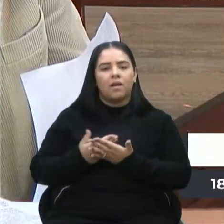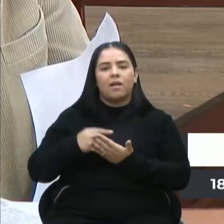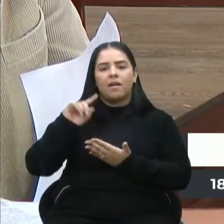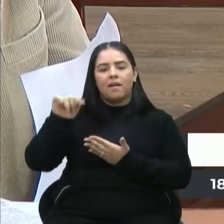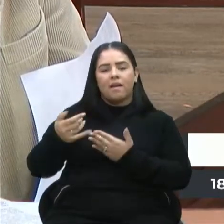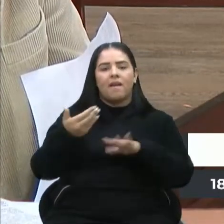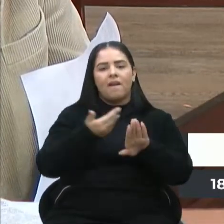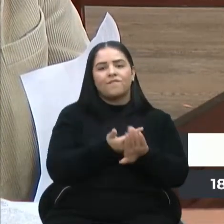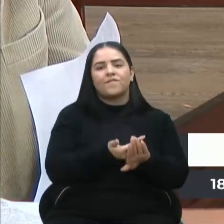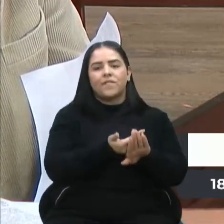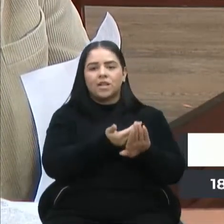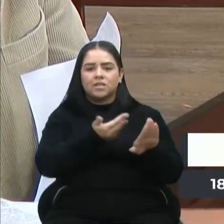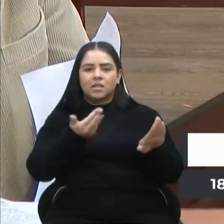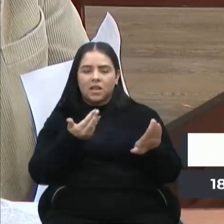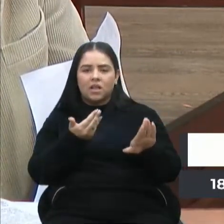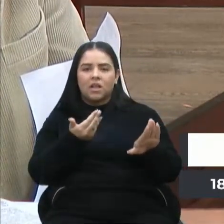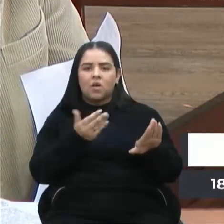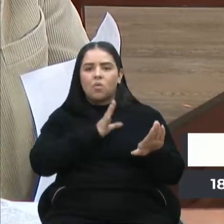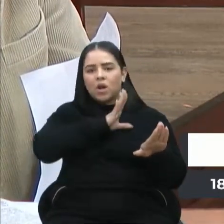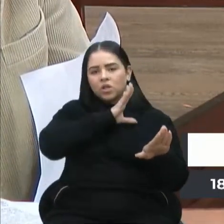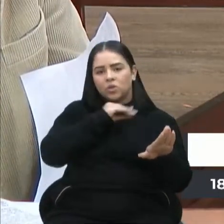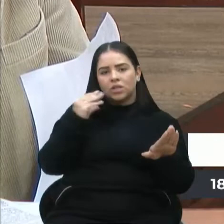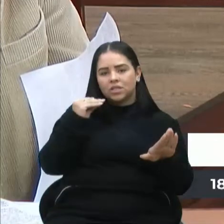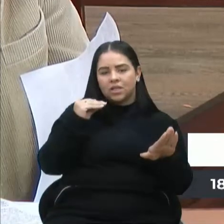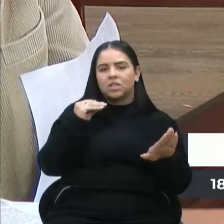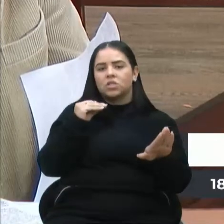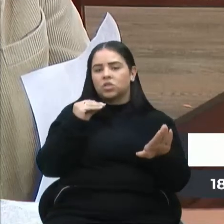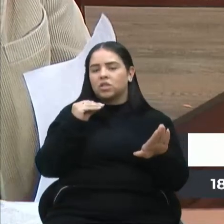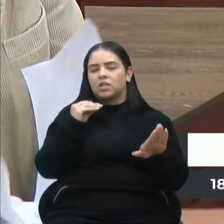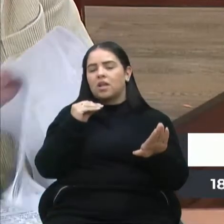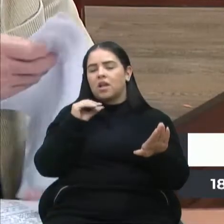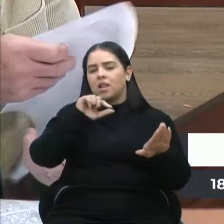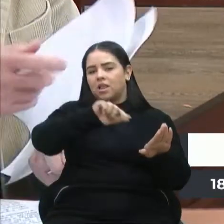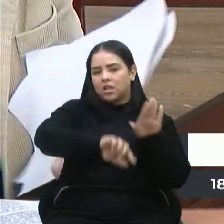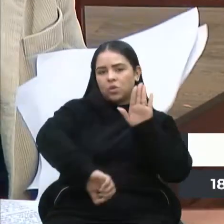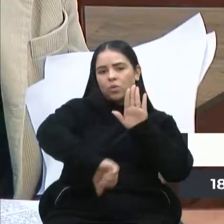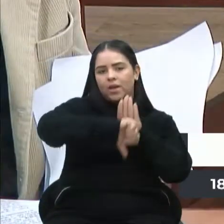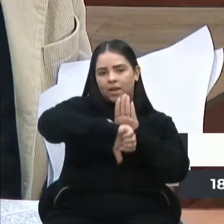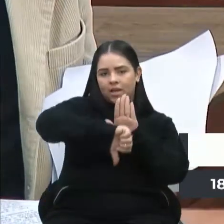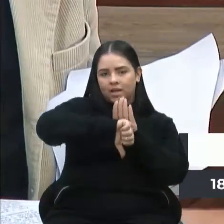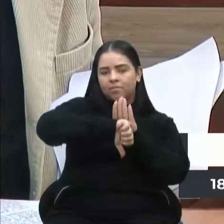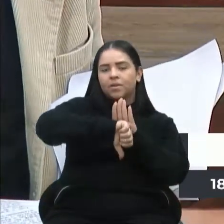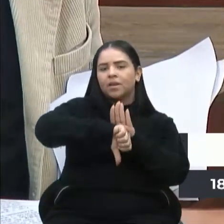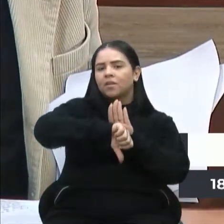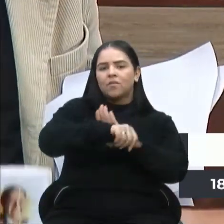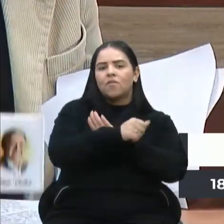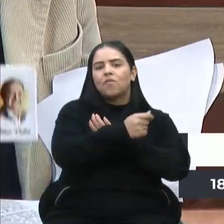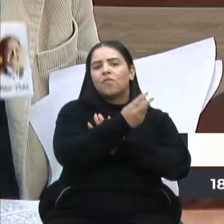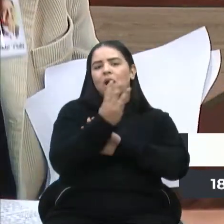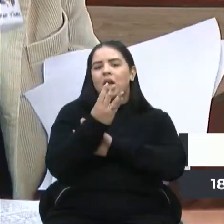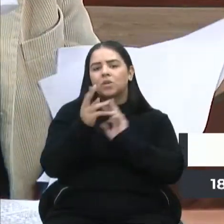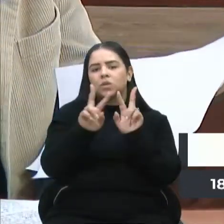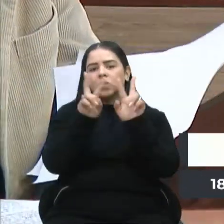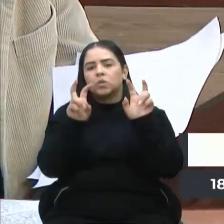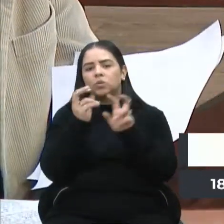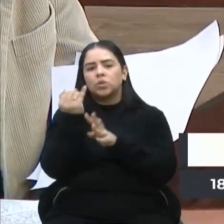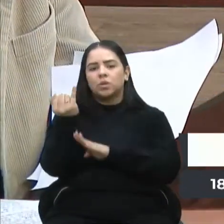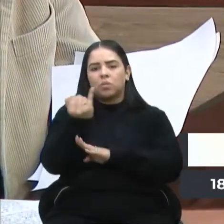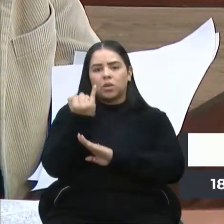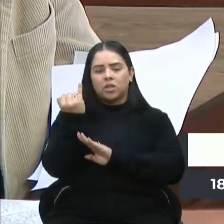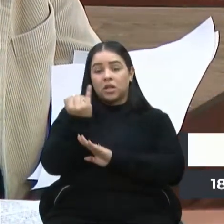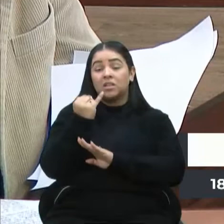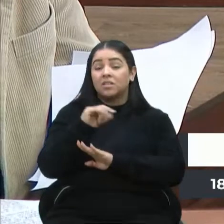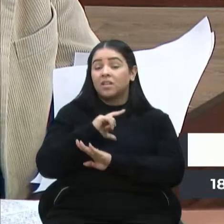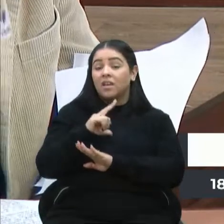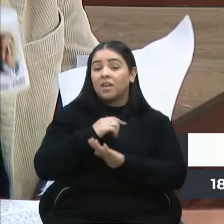os nossos adolescentes, jovens, da criminalidade, com tantas outras questões importantes. Muitas empresas que têm o